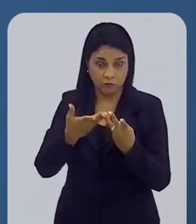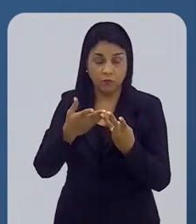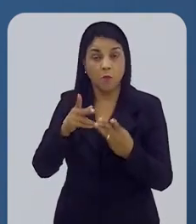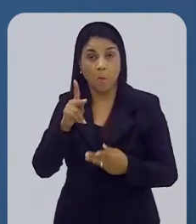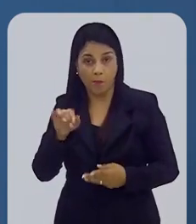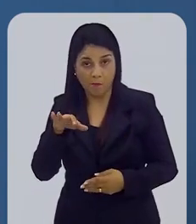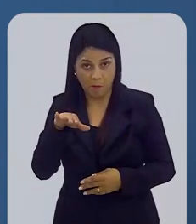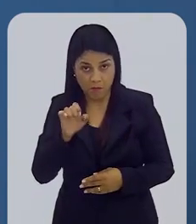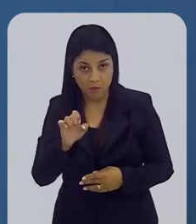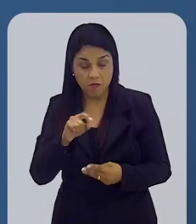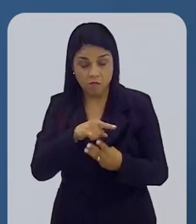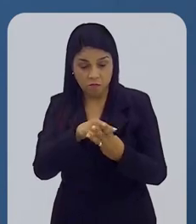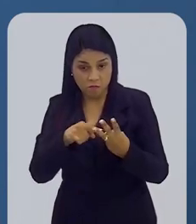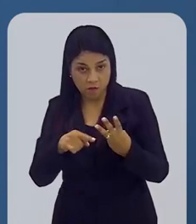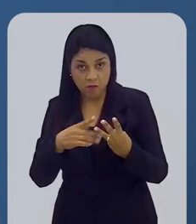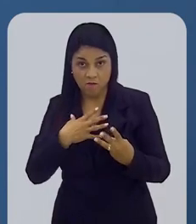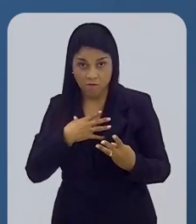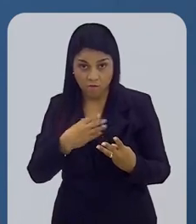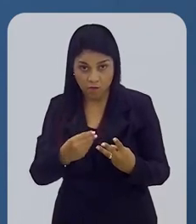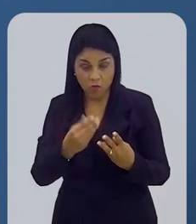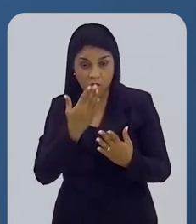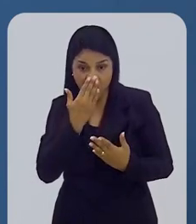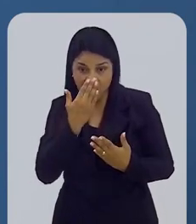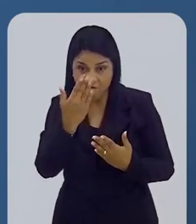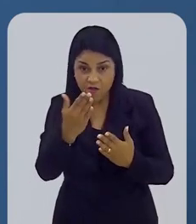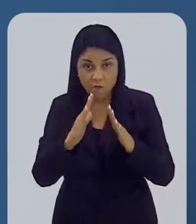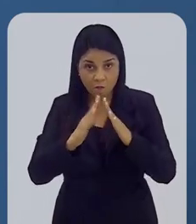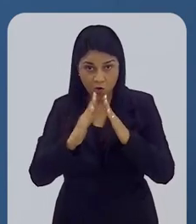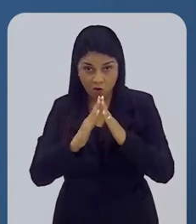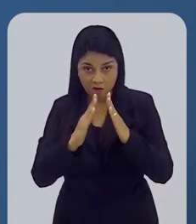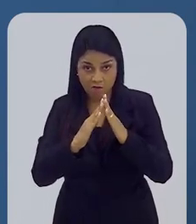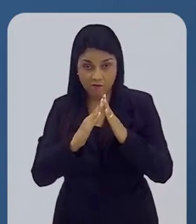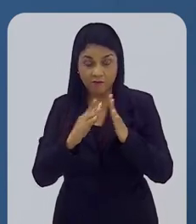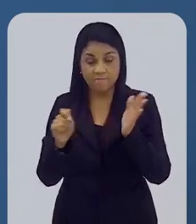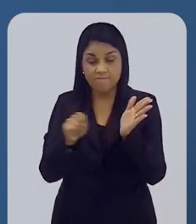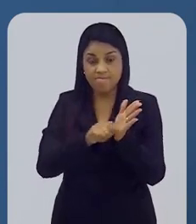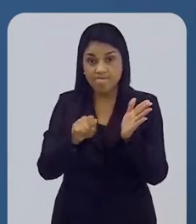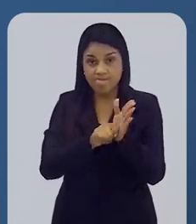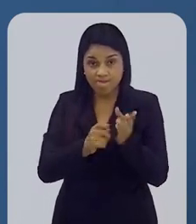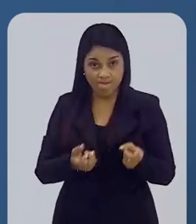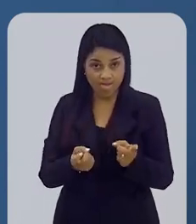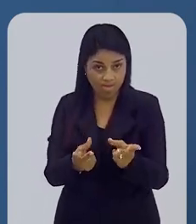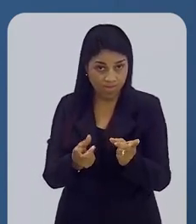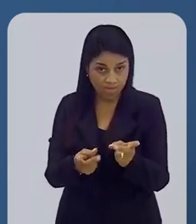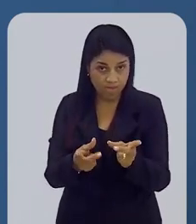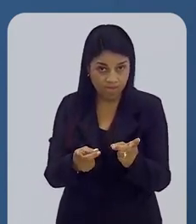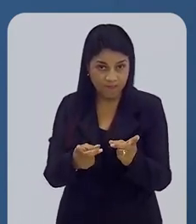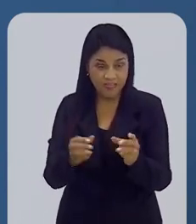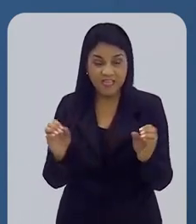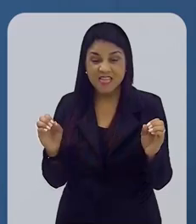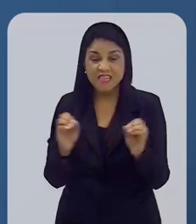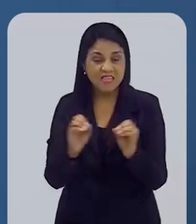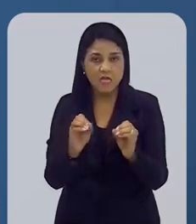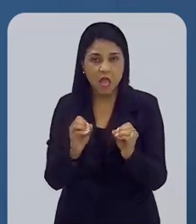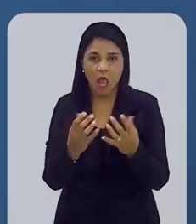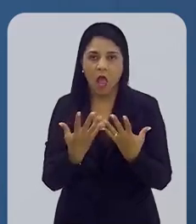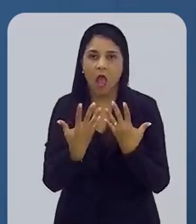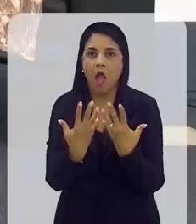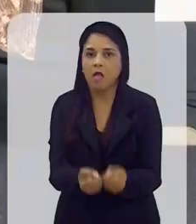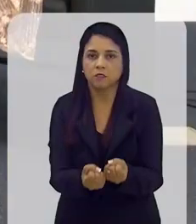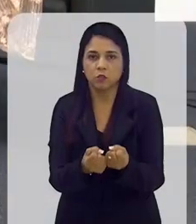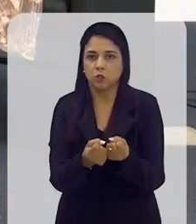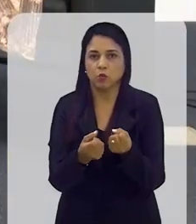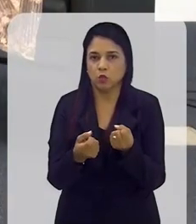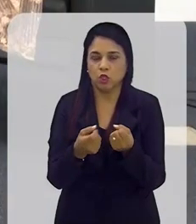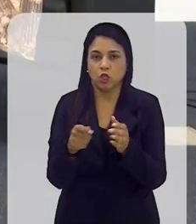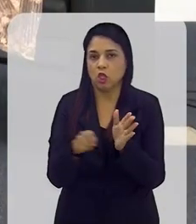mãe, eles conseguiram criar três filhos morando em frente a uma boca de fumo, sem ninguém se render ao tráfico.